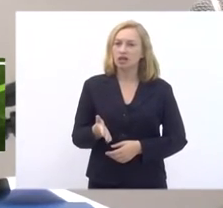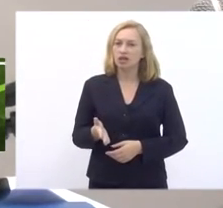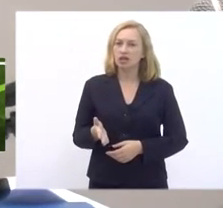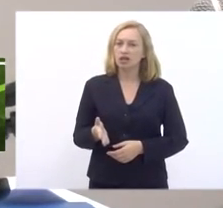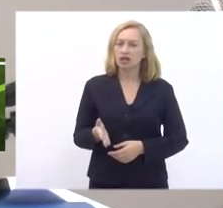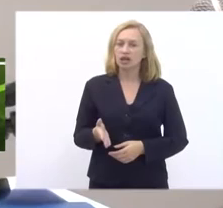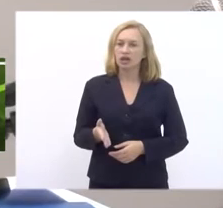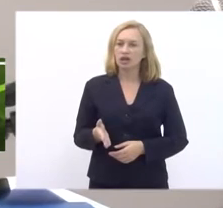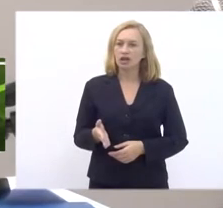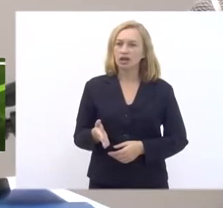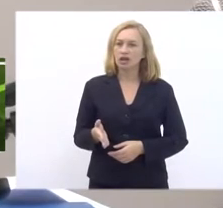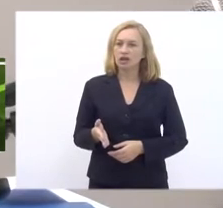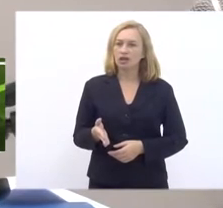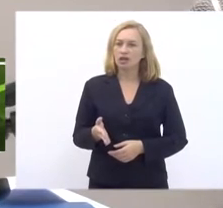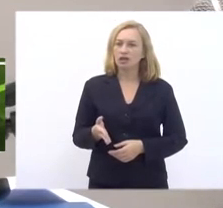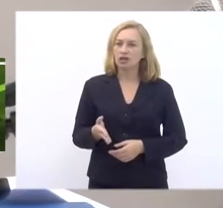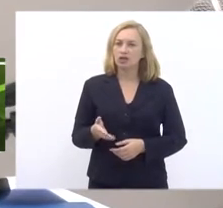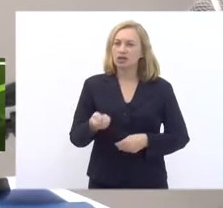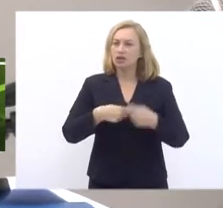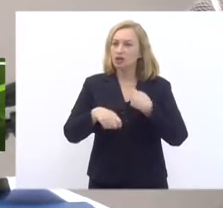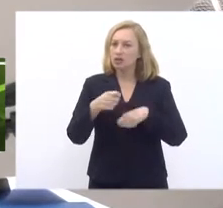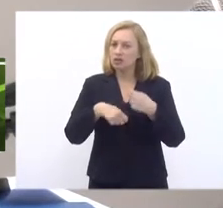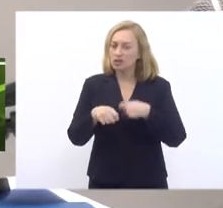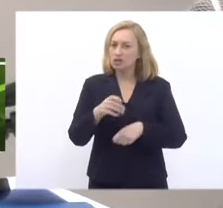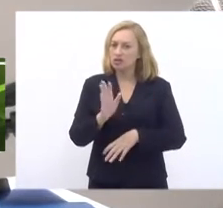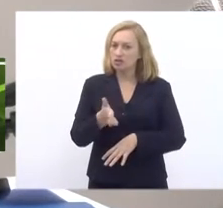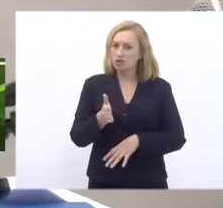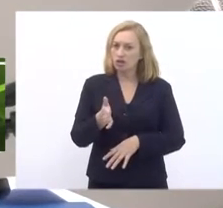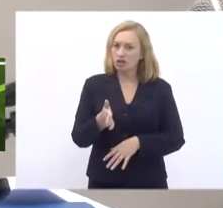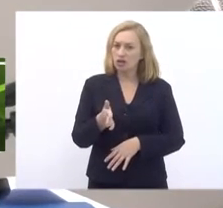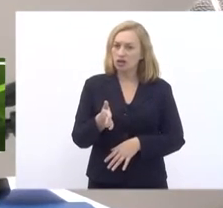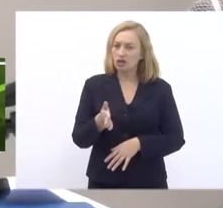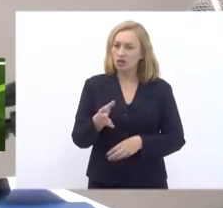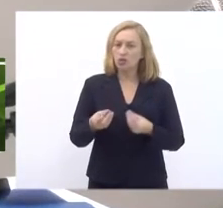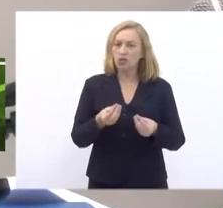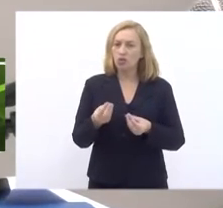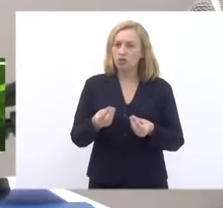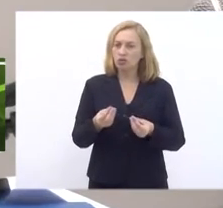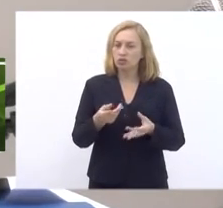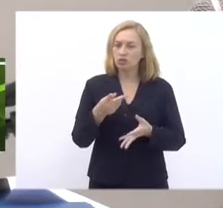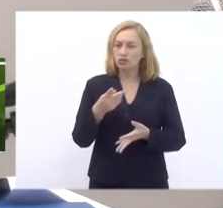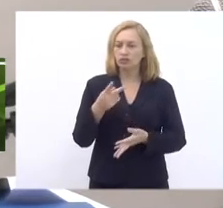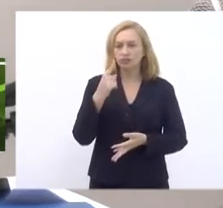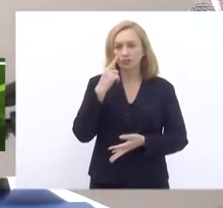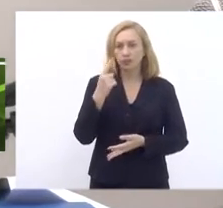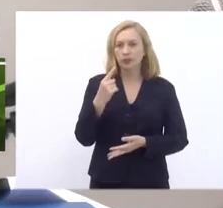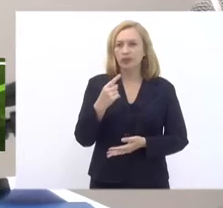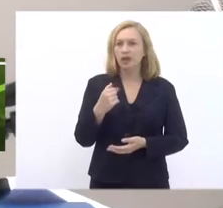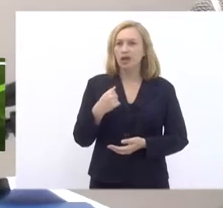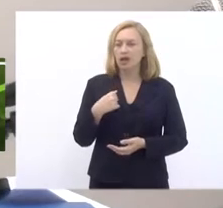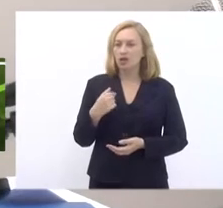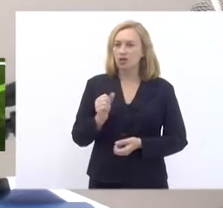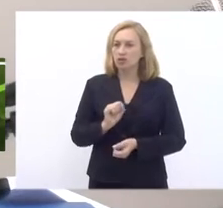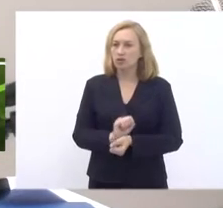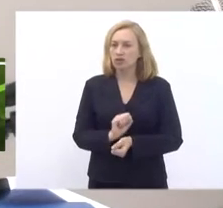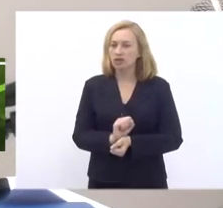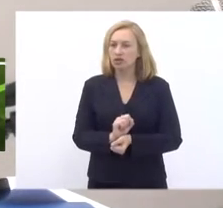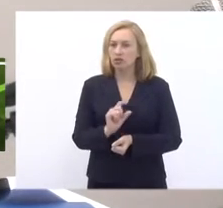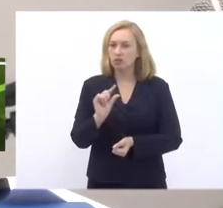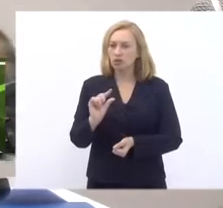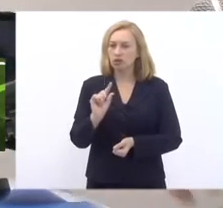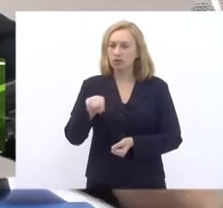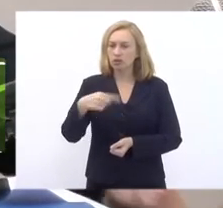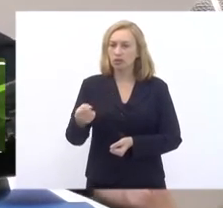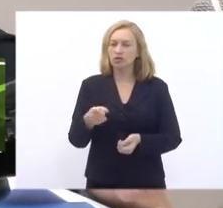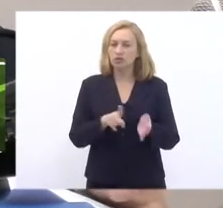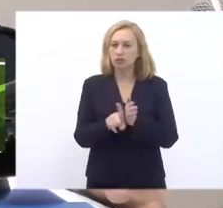se isso é objeto de tratativas, de negociações, em que pé elas estão. Eu vou ficar por aqui, Lucinha, porque a partir das exposições eu terei mais insumos e elementos